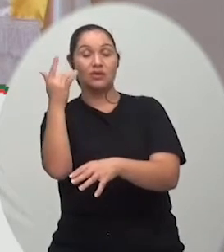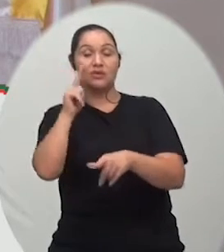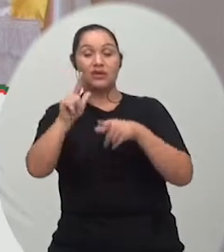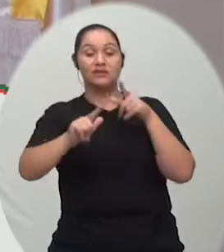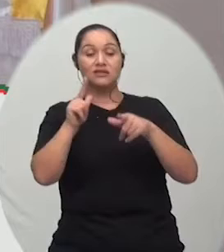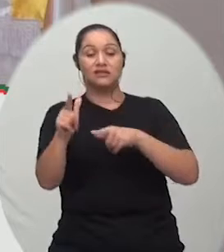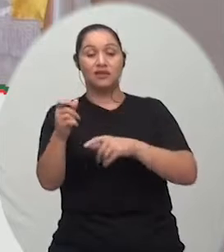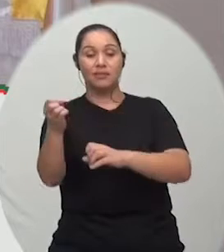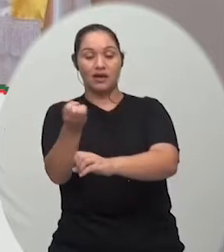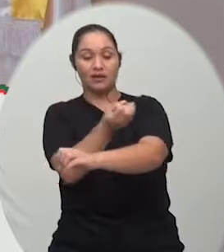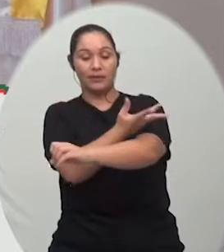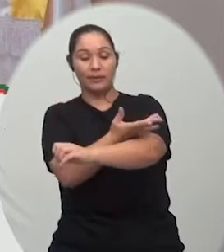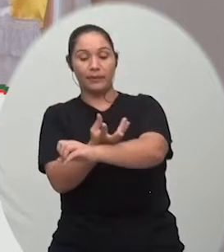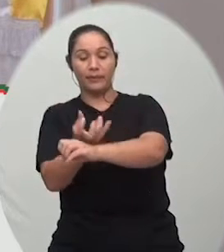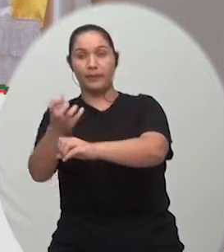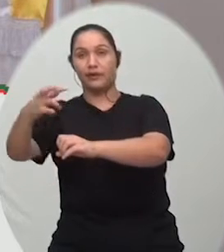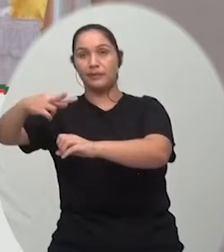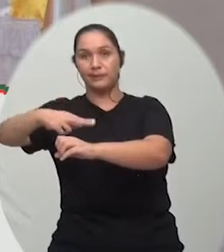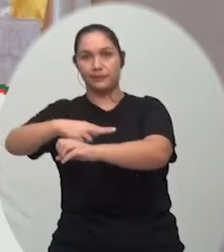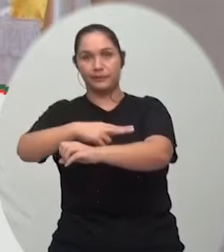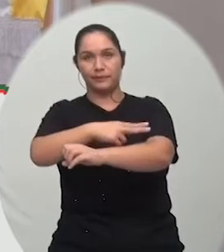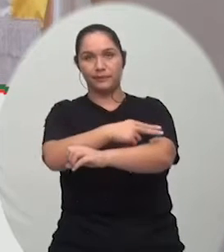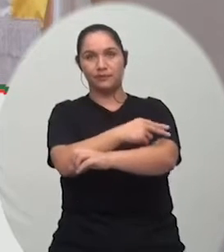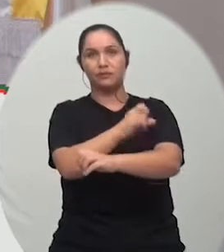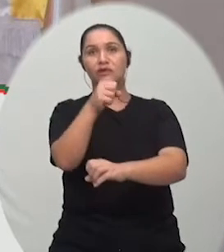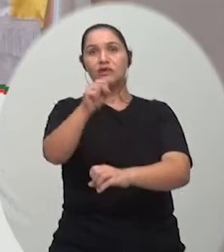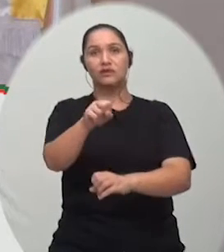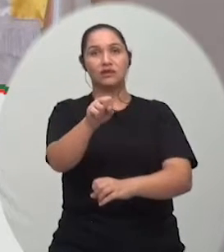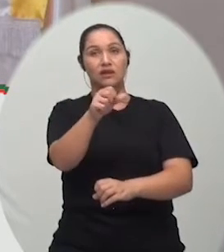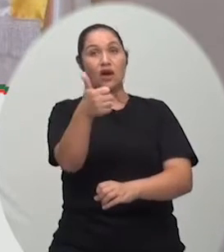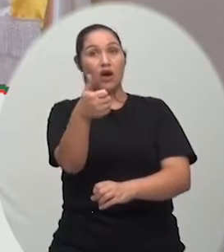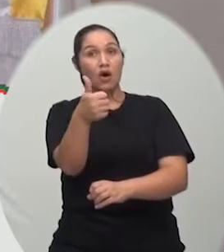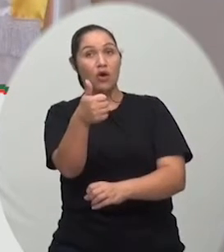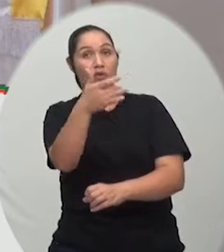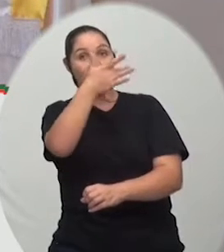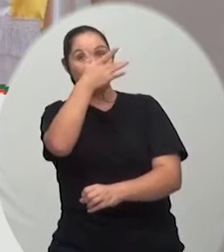Isso é lastimável. Temos 11 funcionários no total.